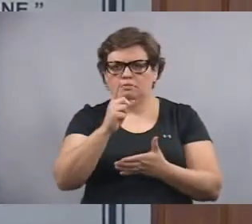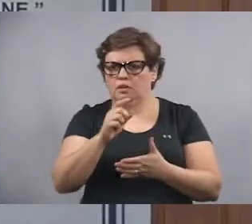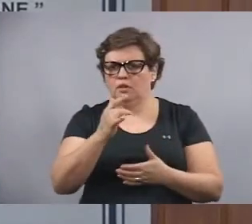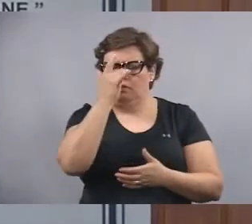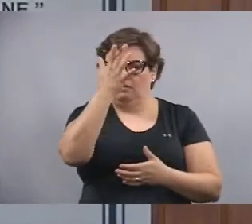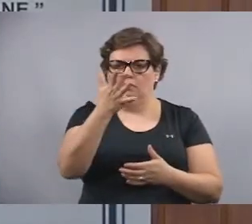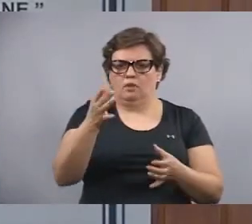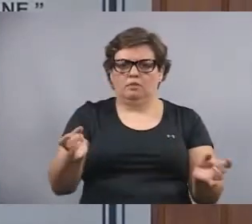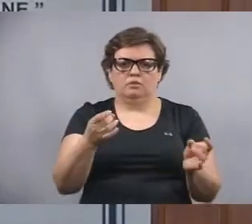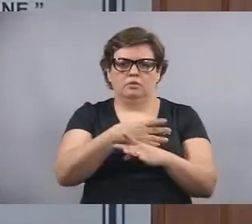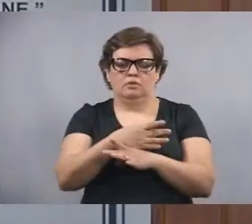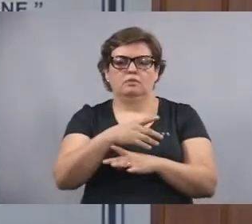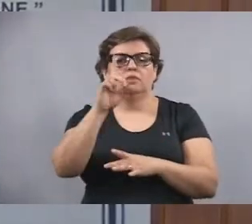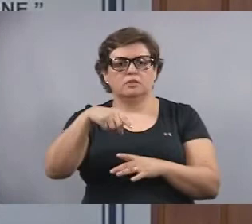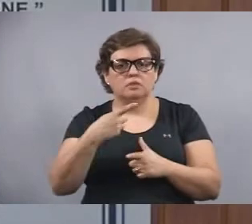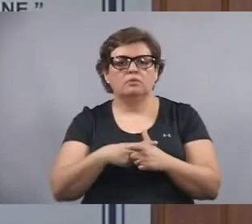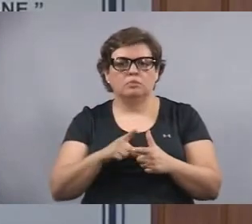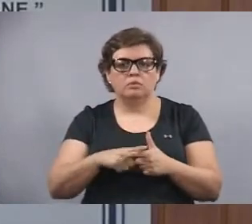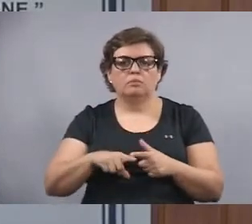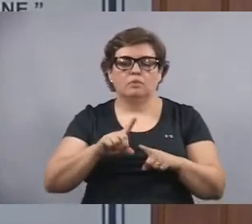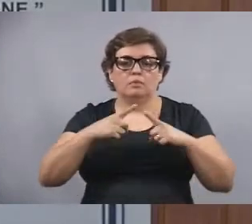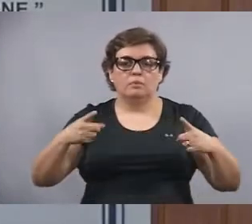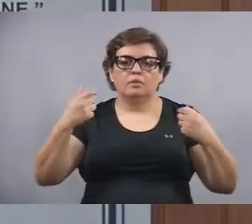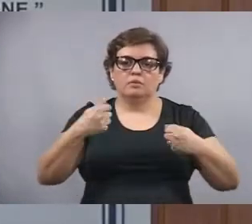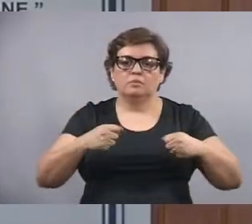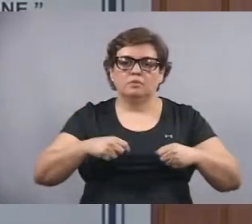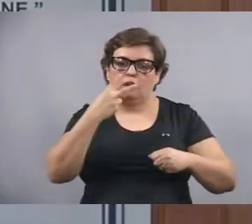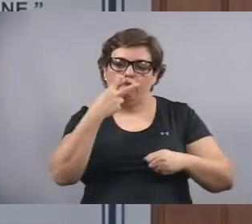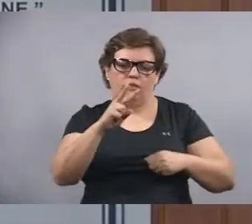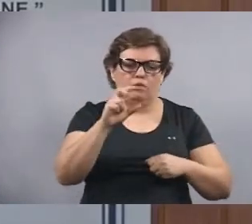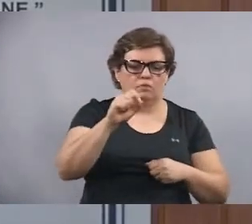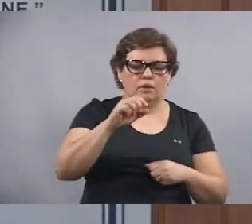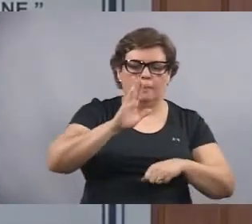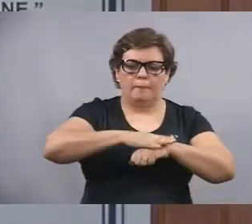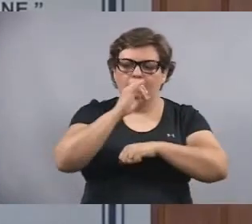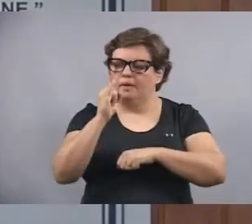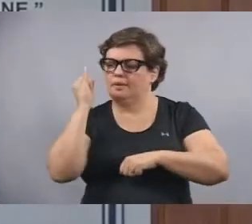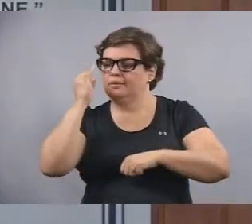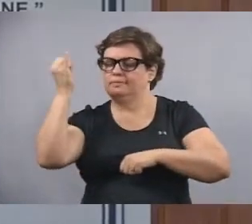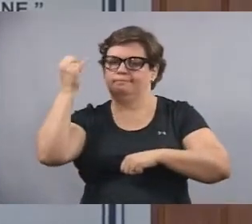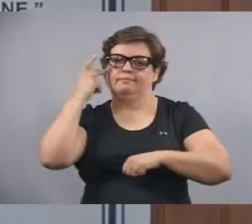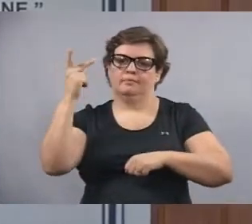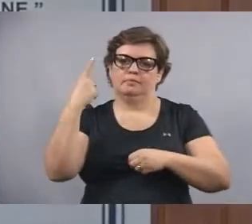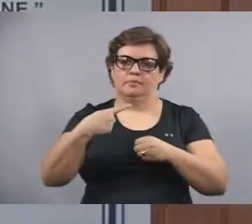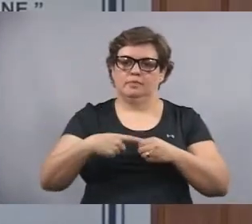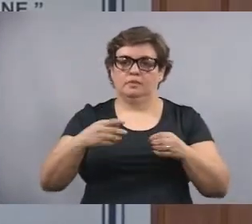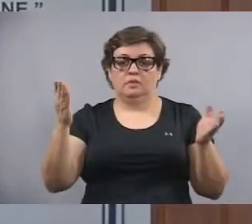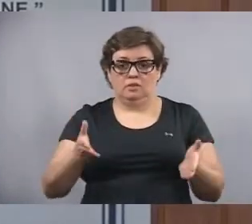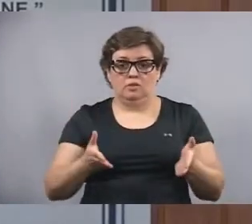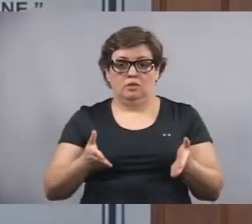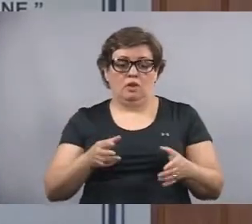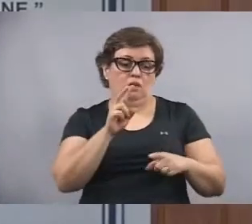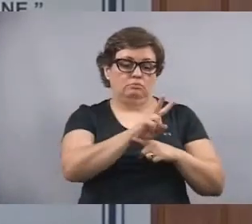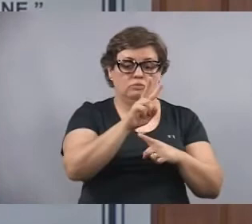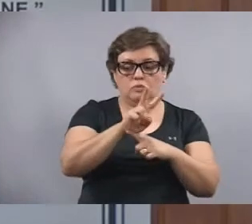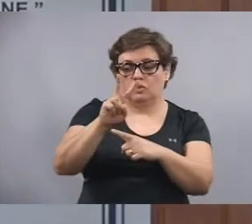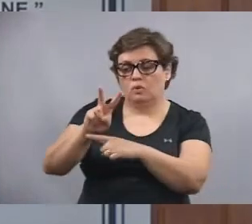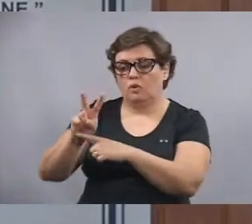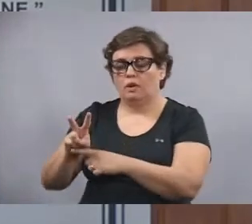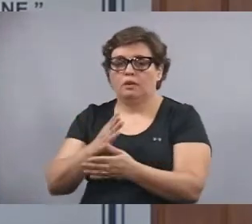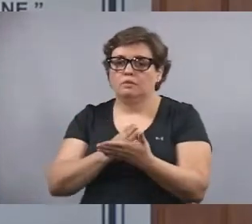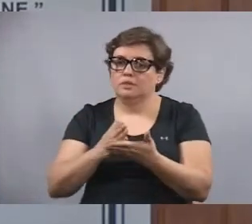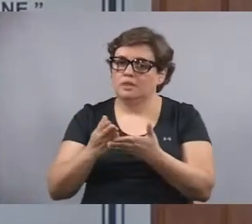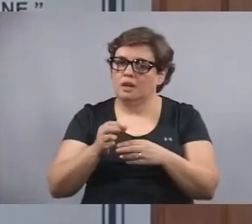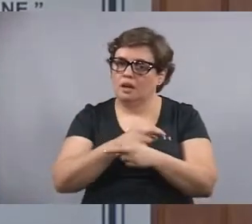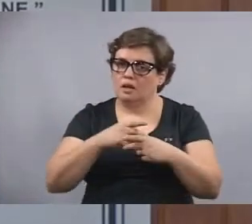resolver, são problemas, é preciso priorizar. O que é prioridade para o município e tratar o seu